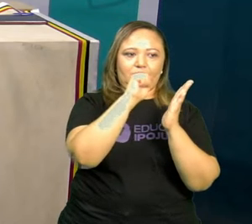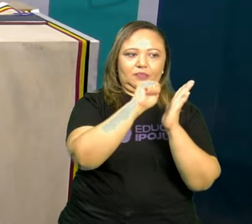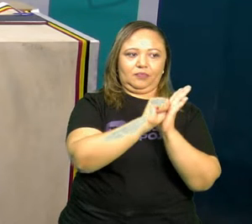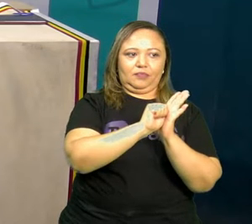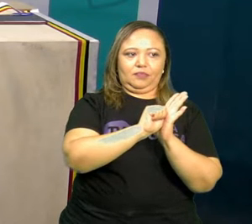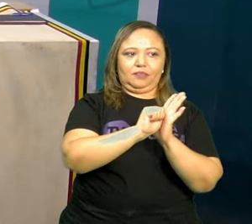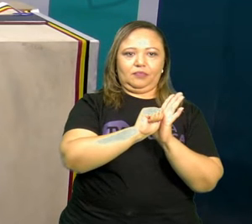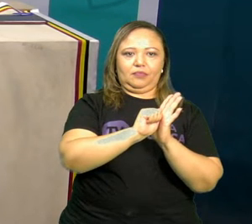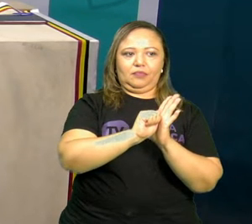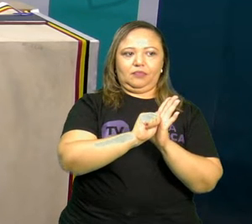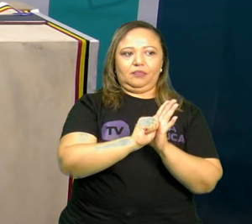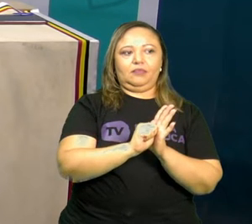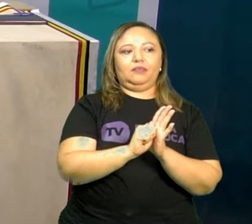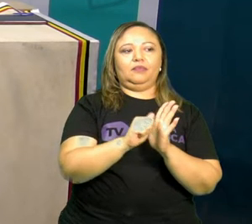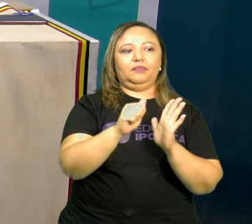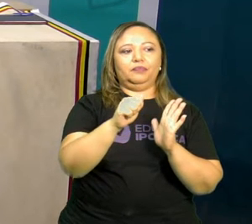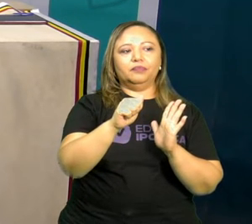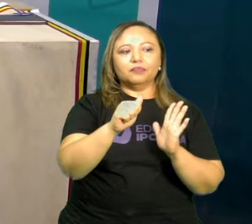A.